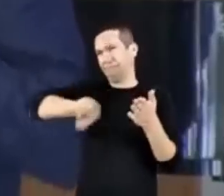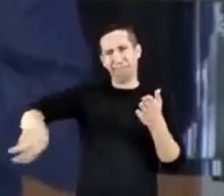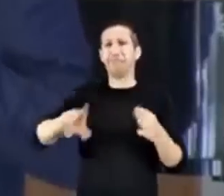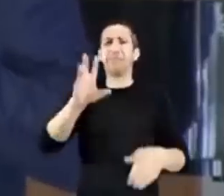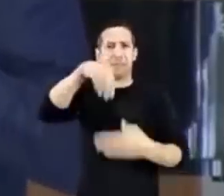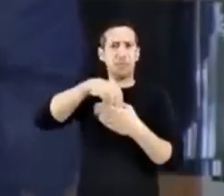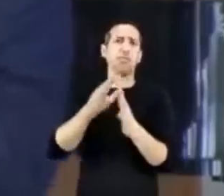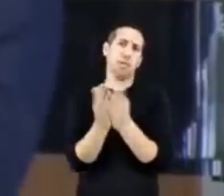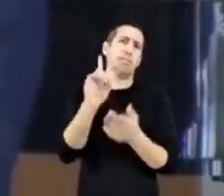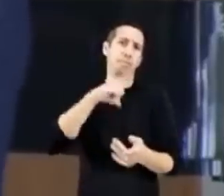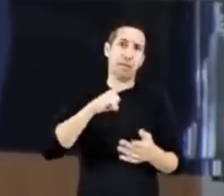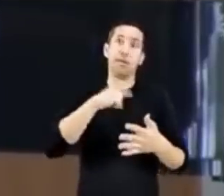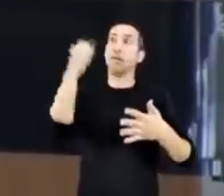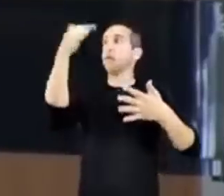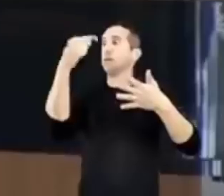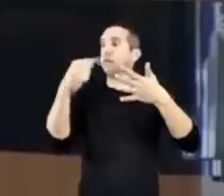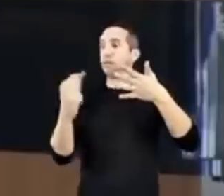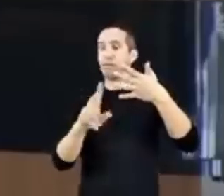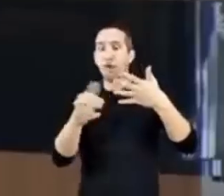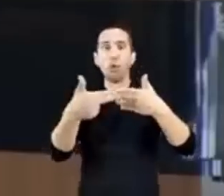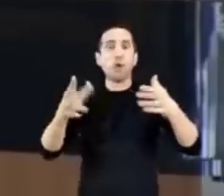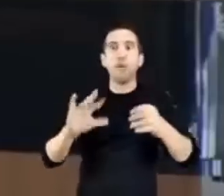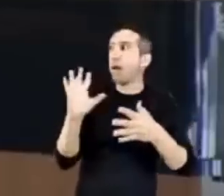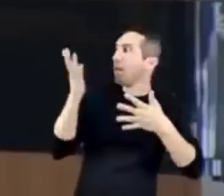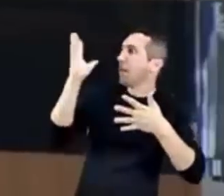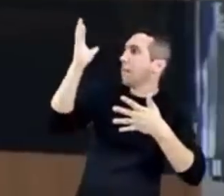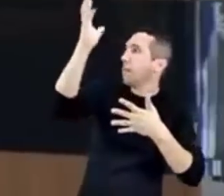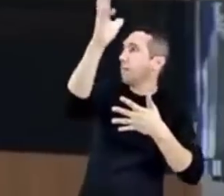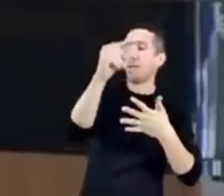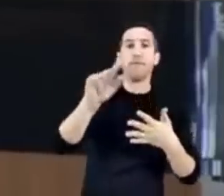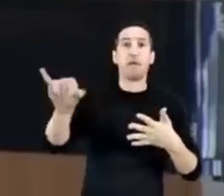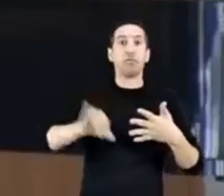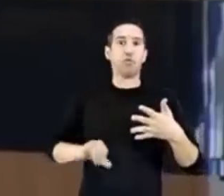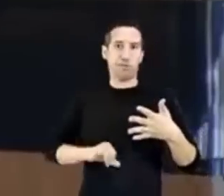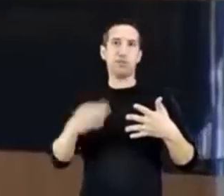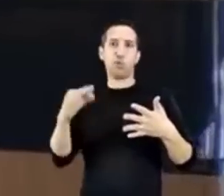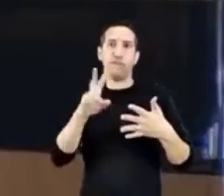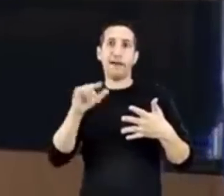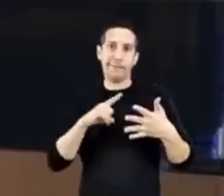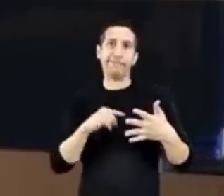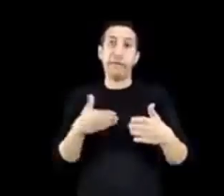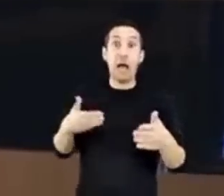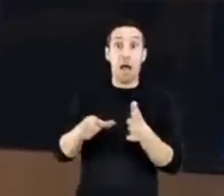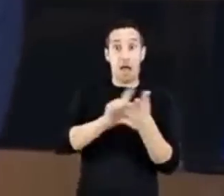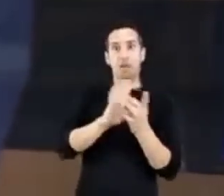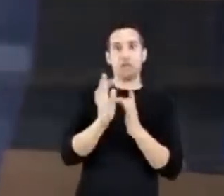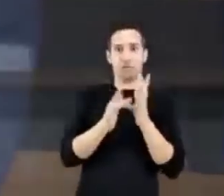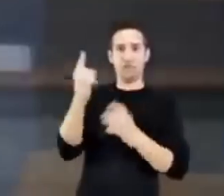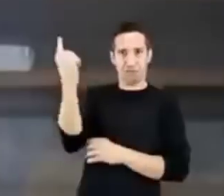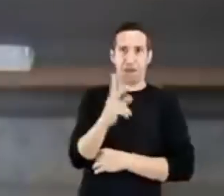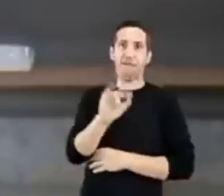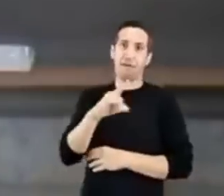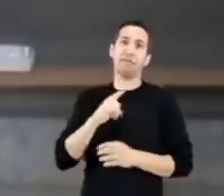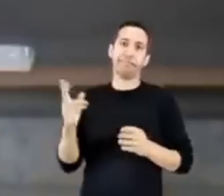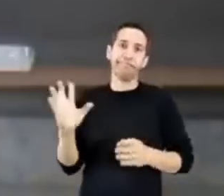é uma lista grande de acontecimentos que estão relacionados aos últimos dias eu queria dizer